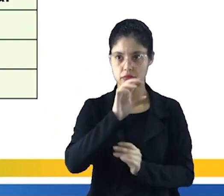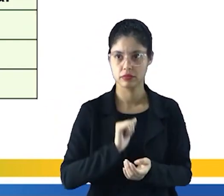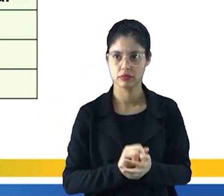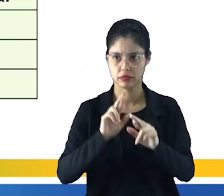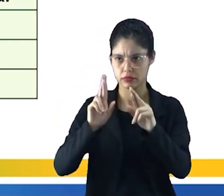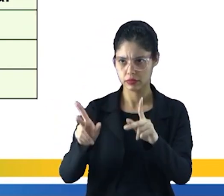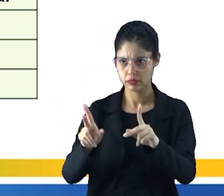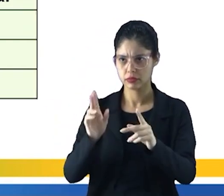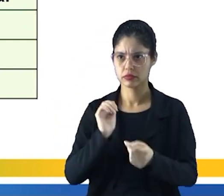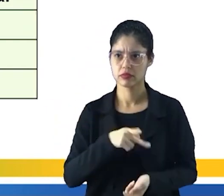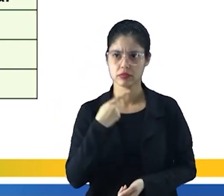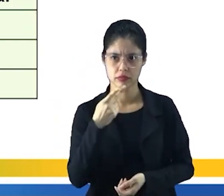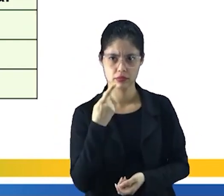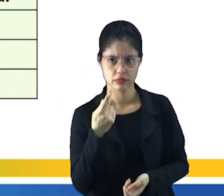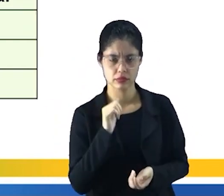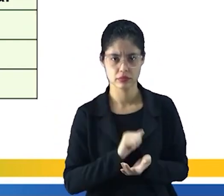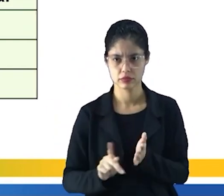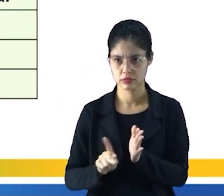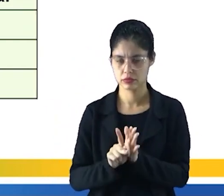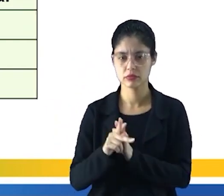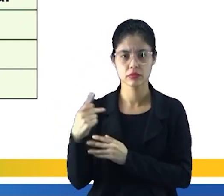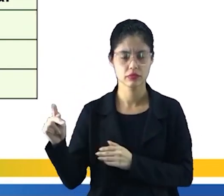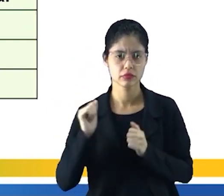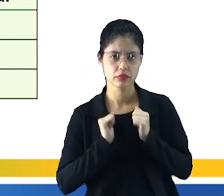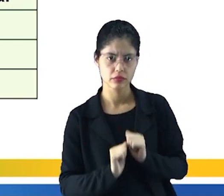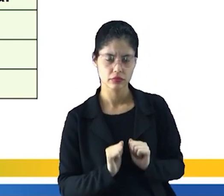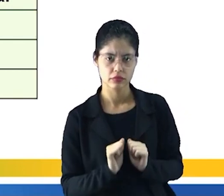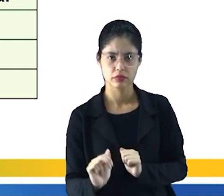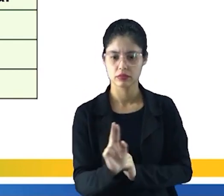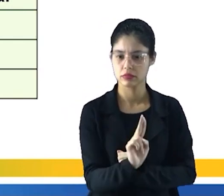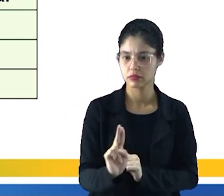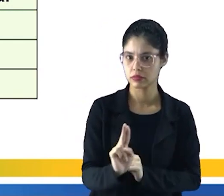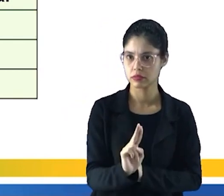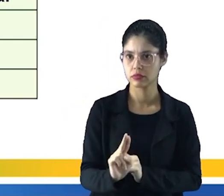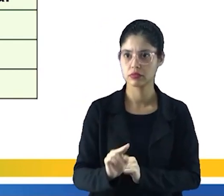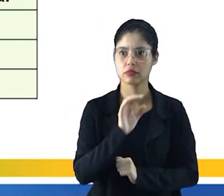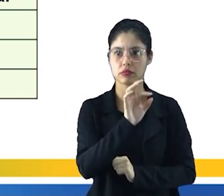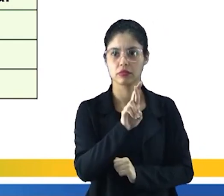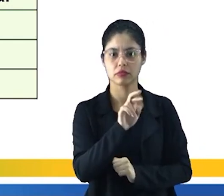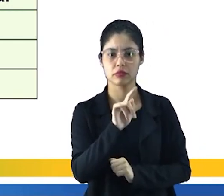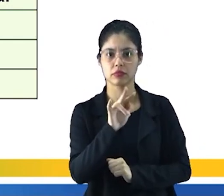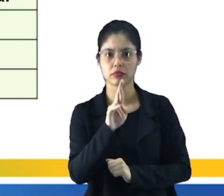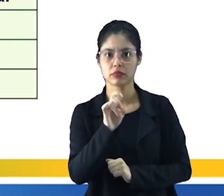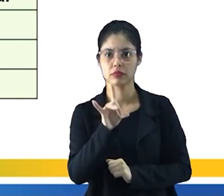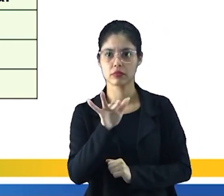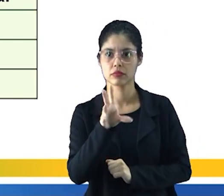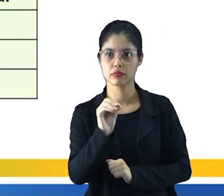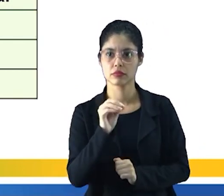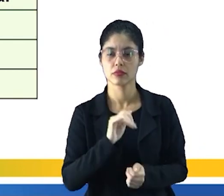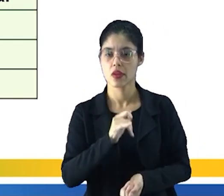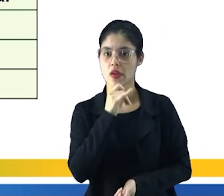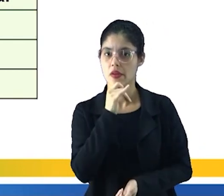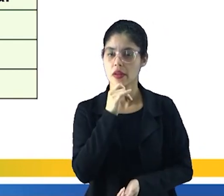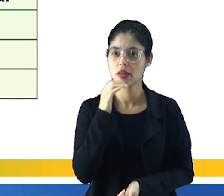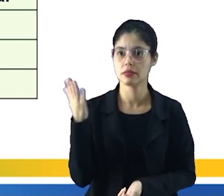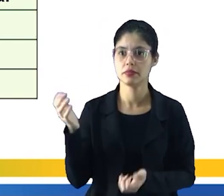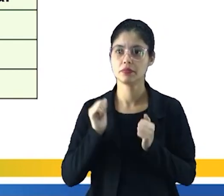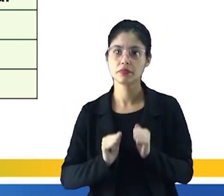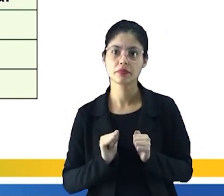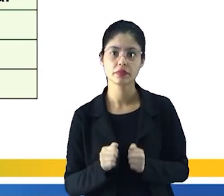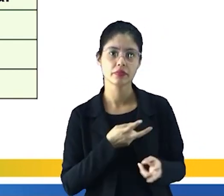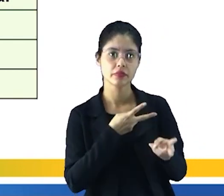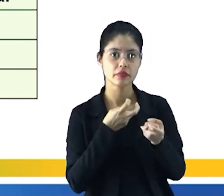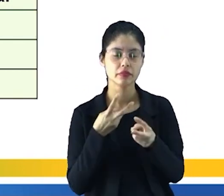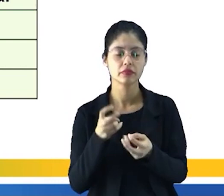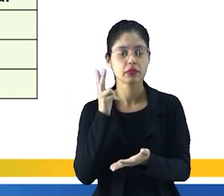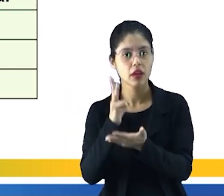e diferenças de fala entre elas, que podem ser chamadas de regionalismo. A exemplo disso, podemos